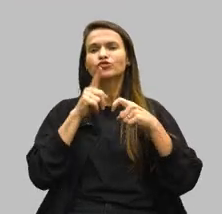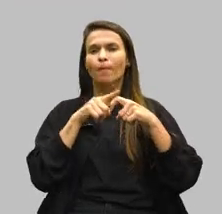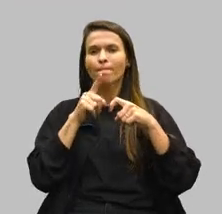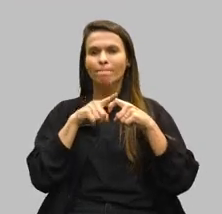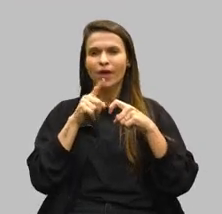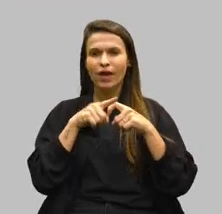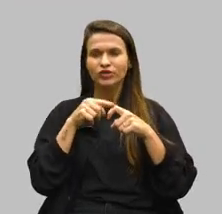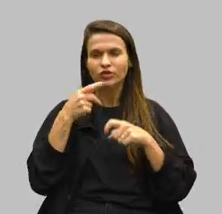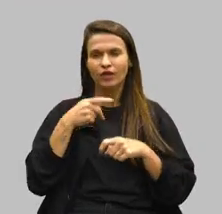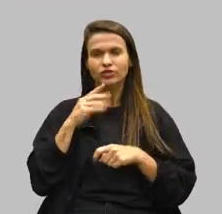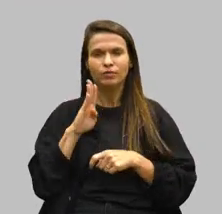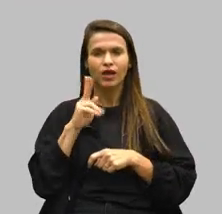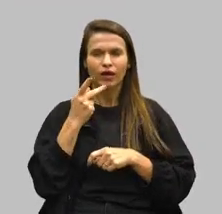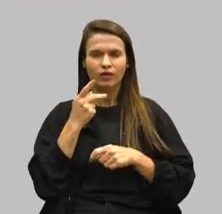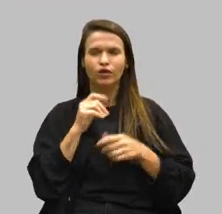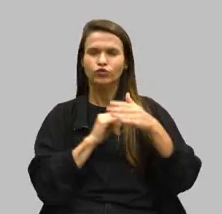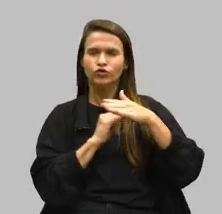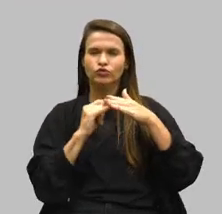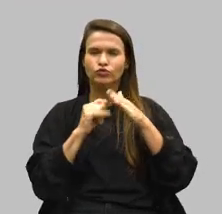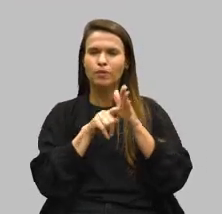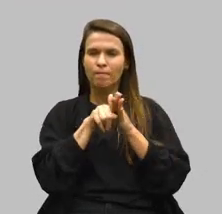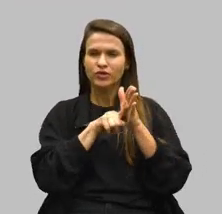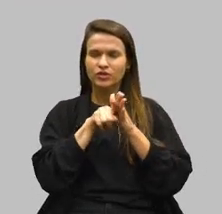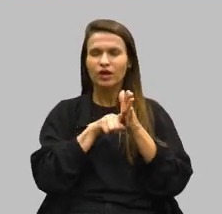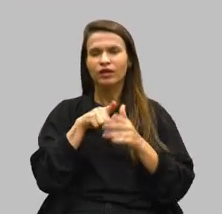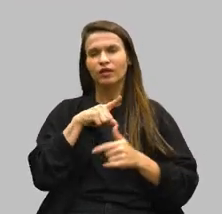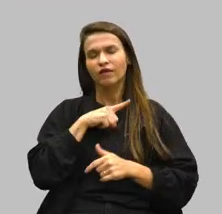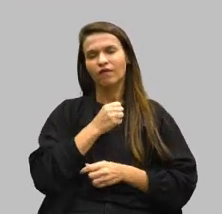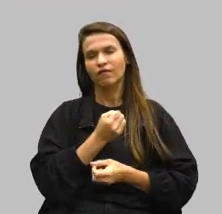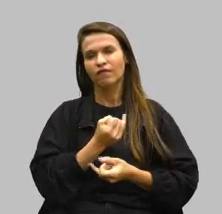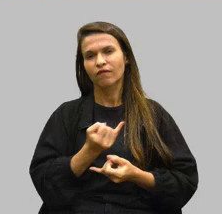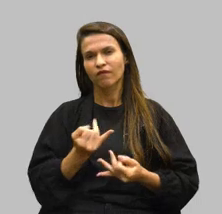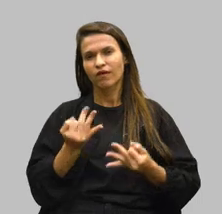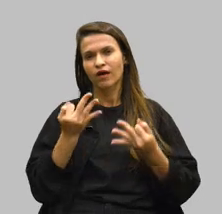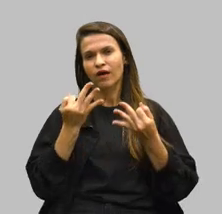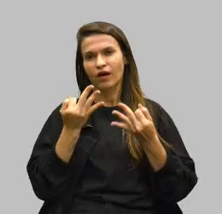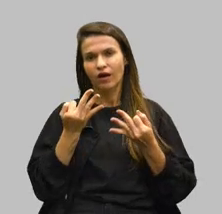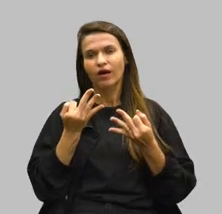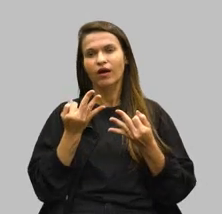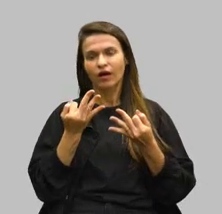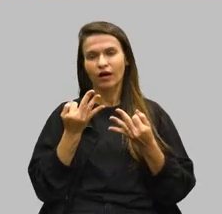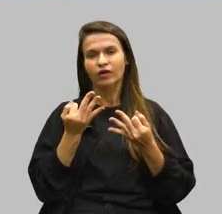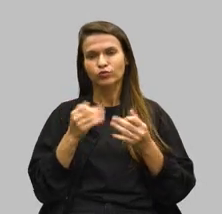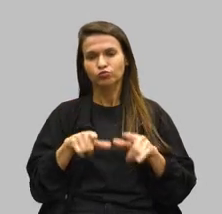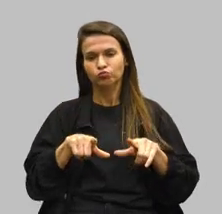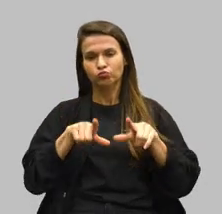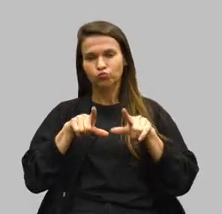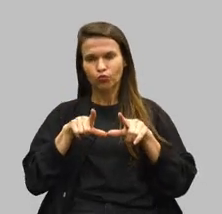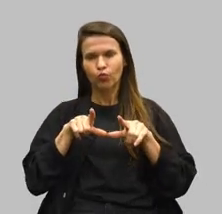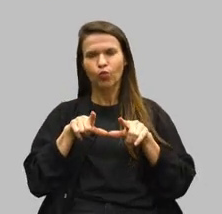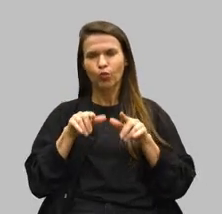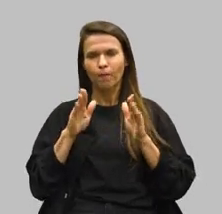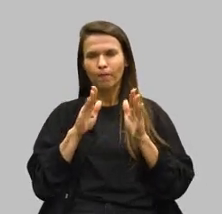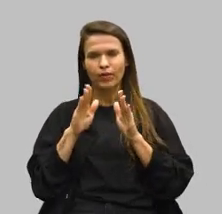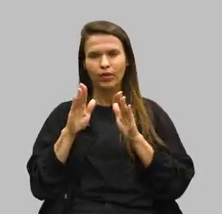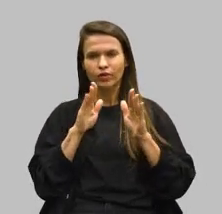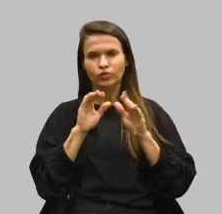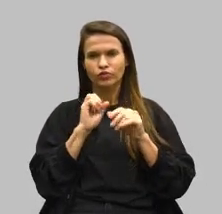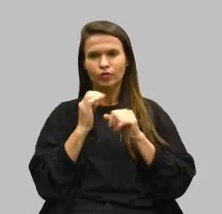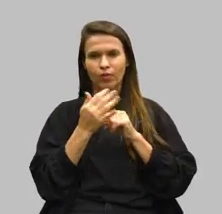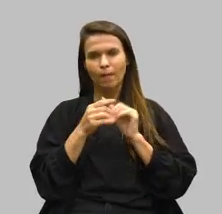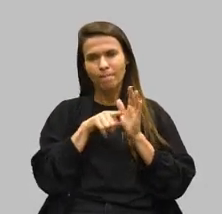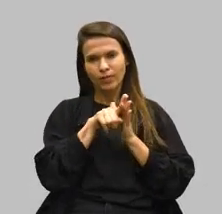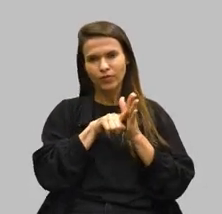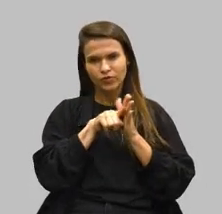Pesquisa que teve várias eh condecorações durante o covid por por pesquisas